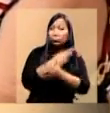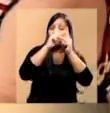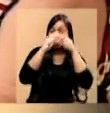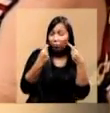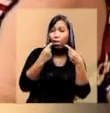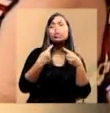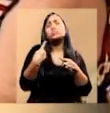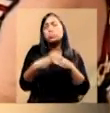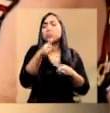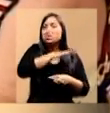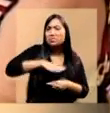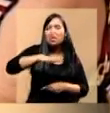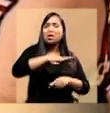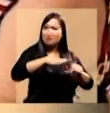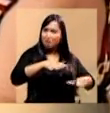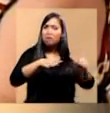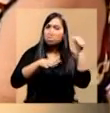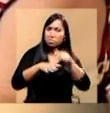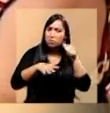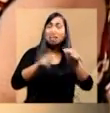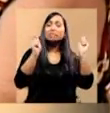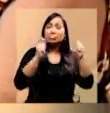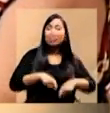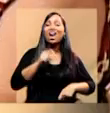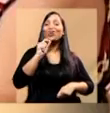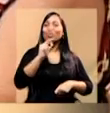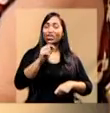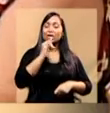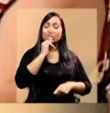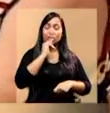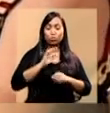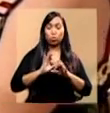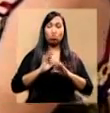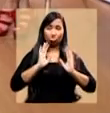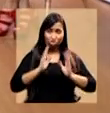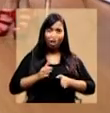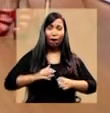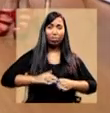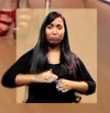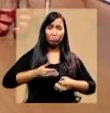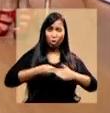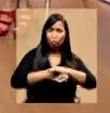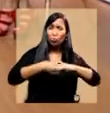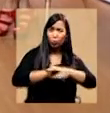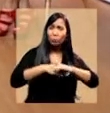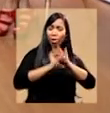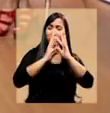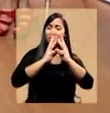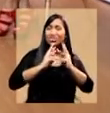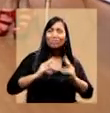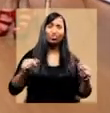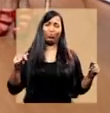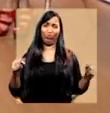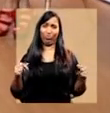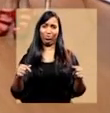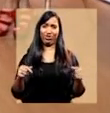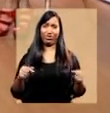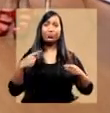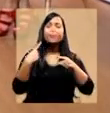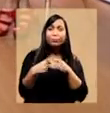de violência para que elas consigam desconstruir tudo aquilo isso que vem sendo posto ao